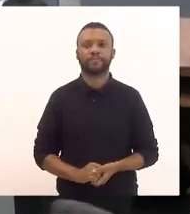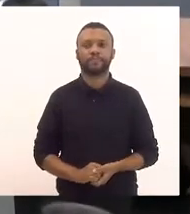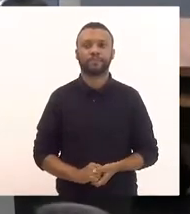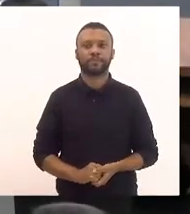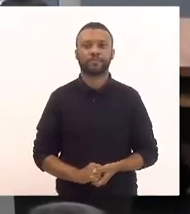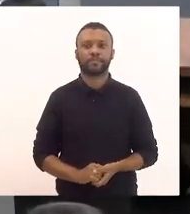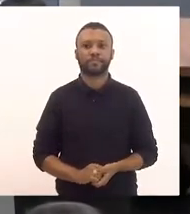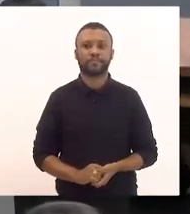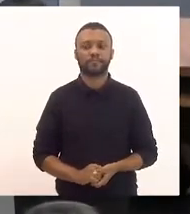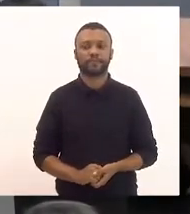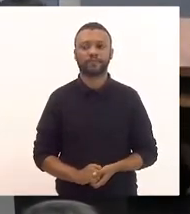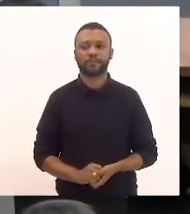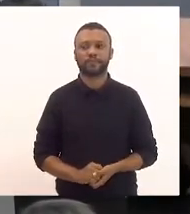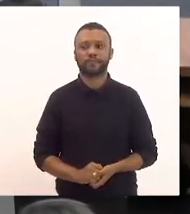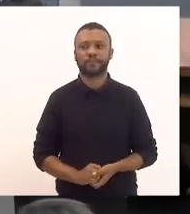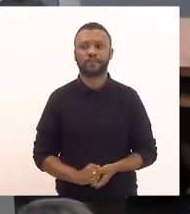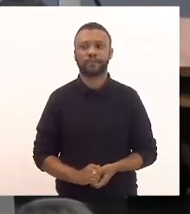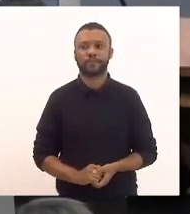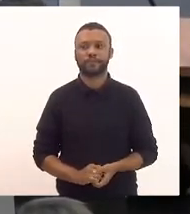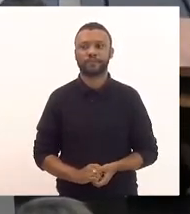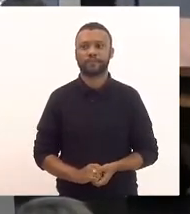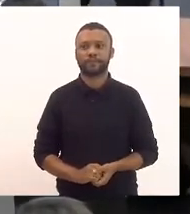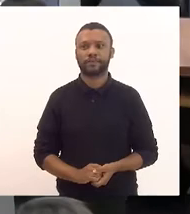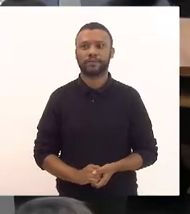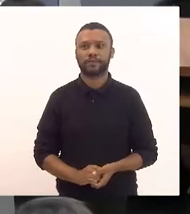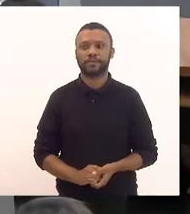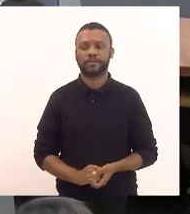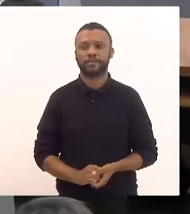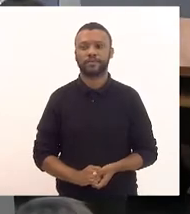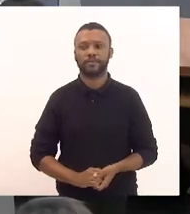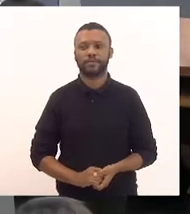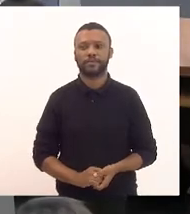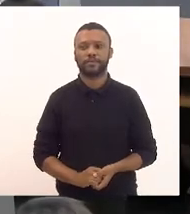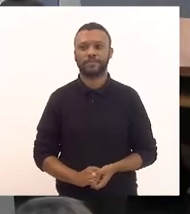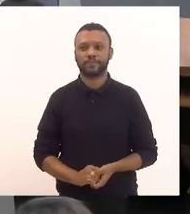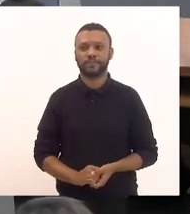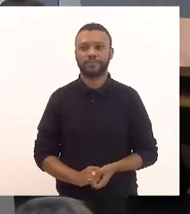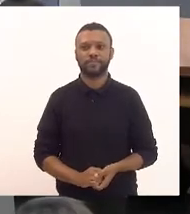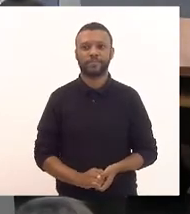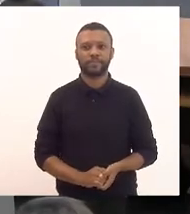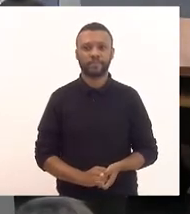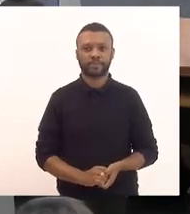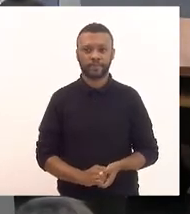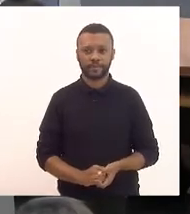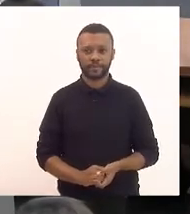E aí A Tribuna ES